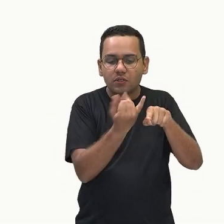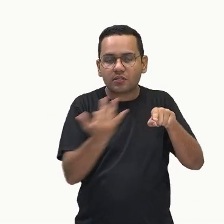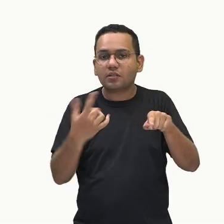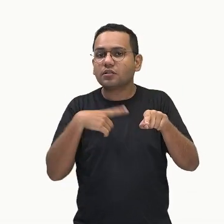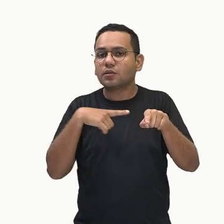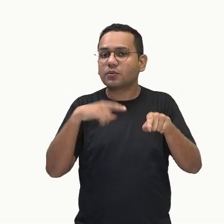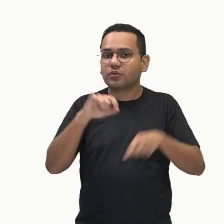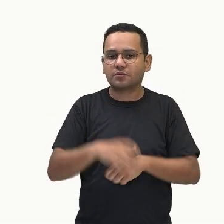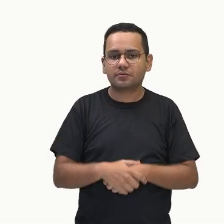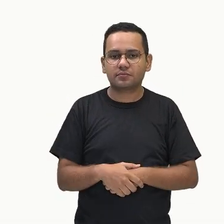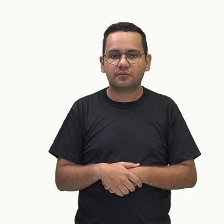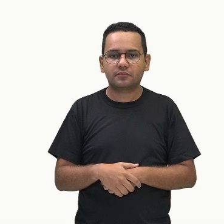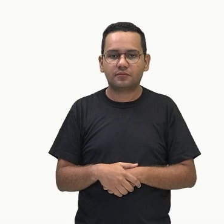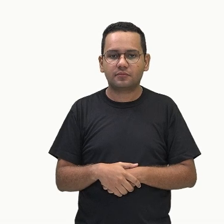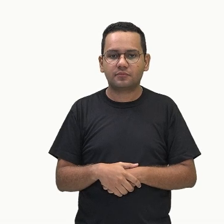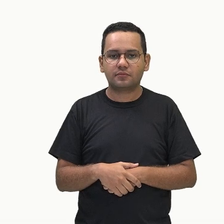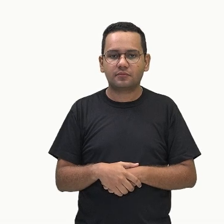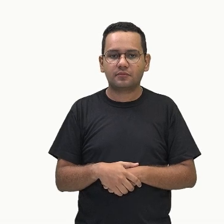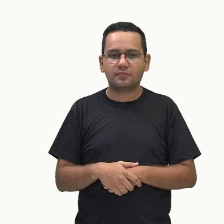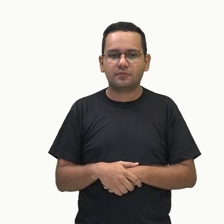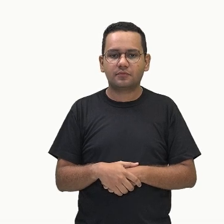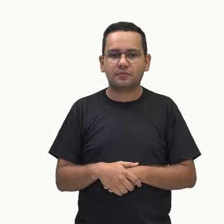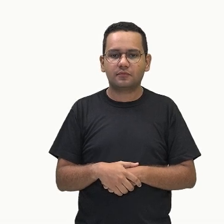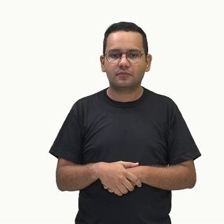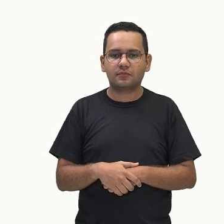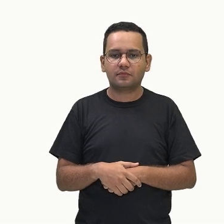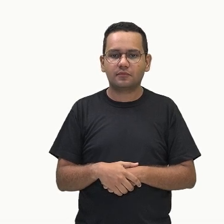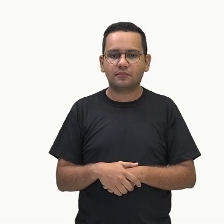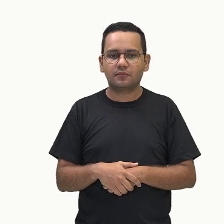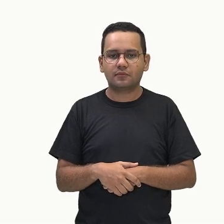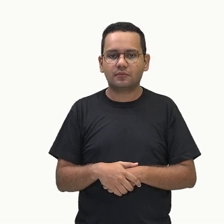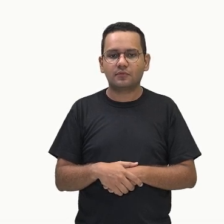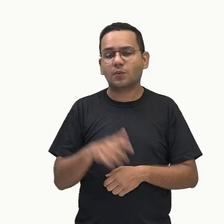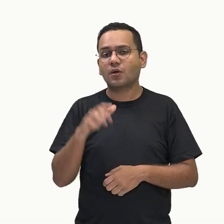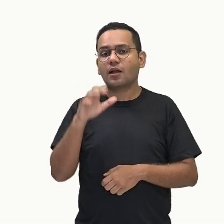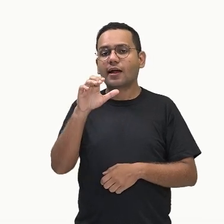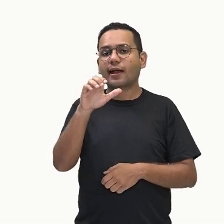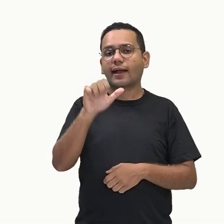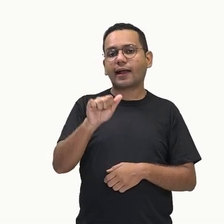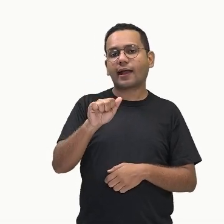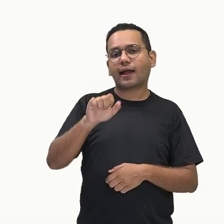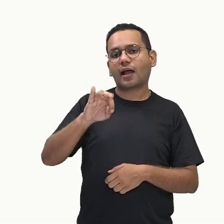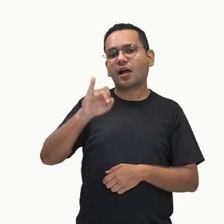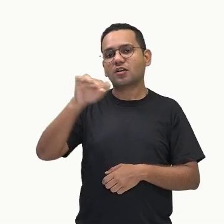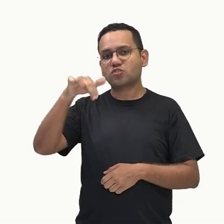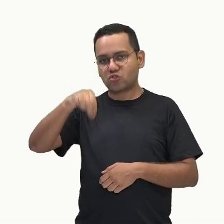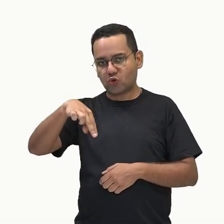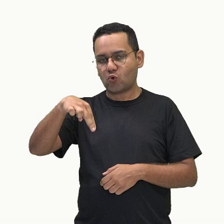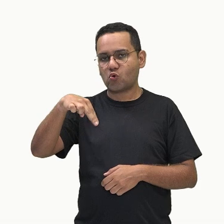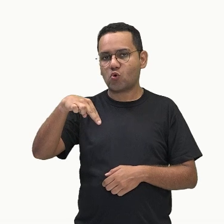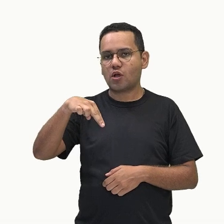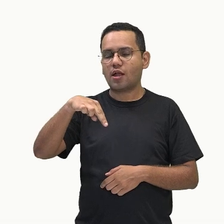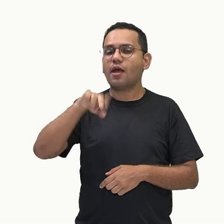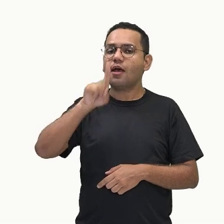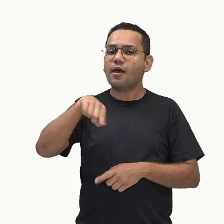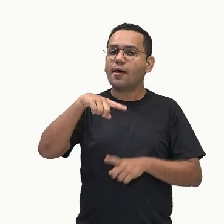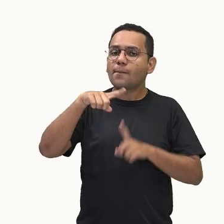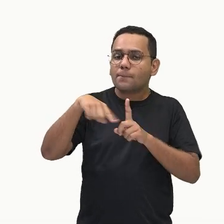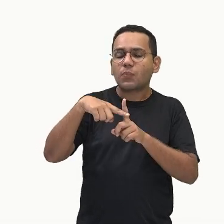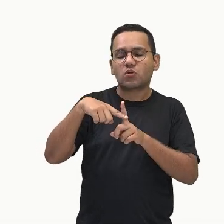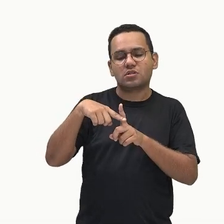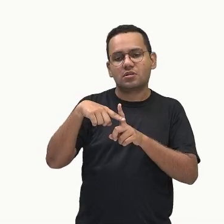um desdobramento onde o cátion será o átomo positivo com